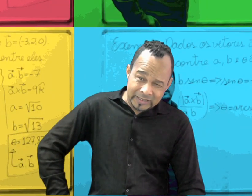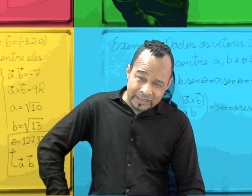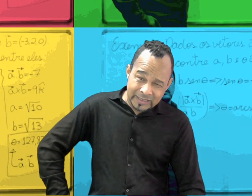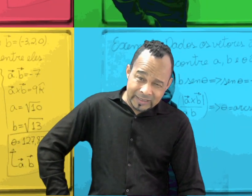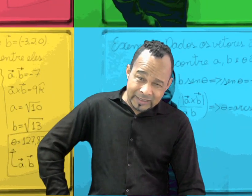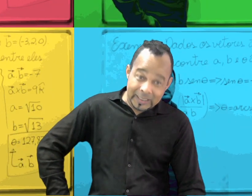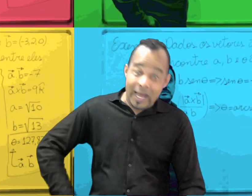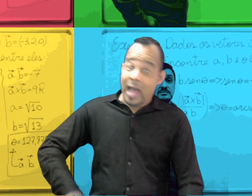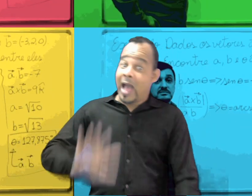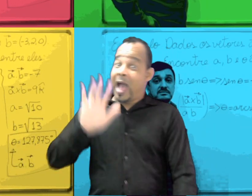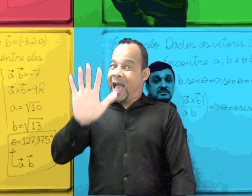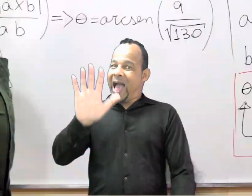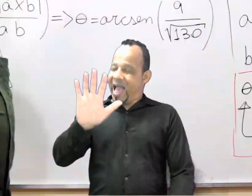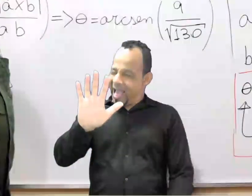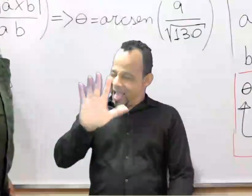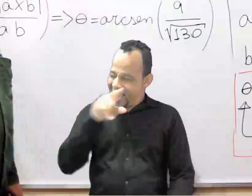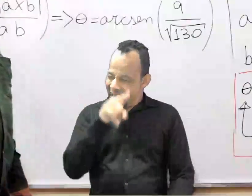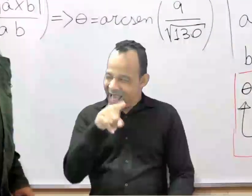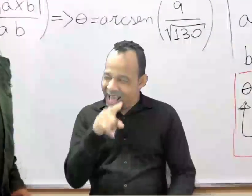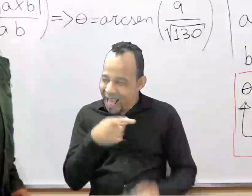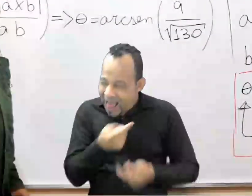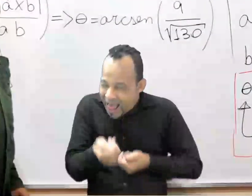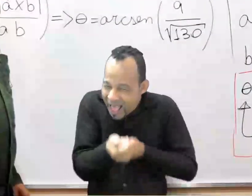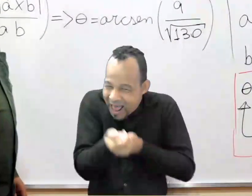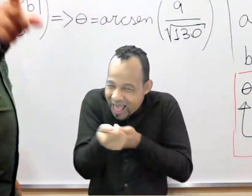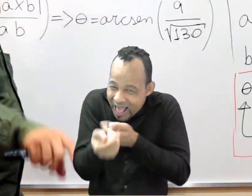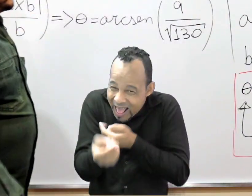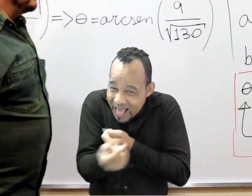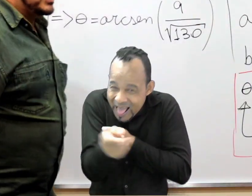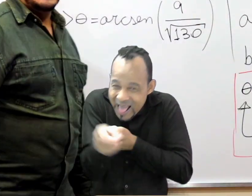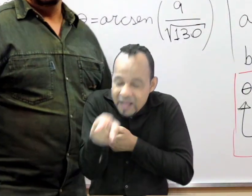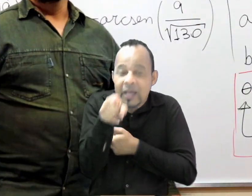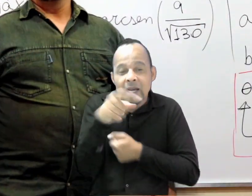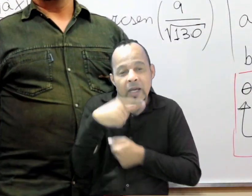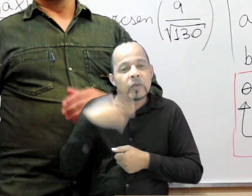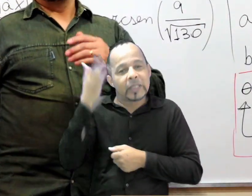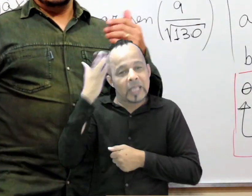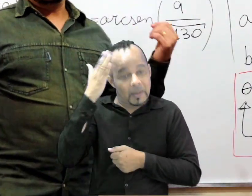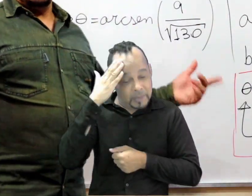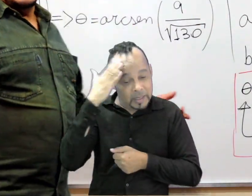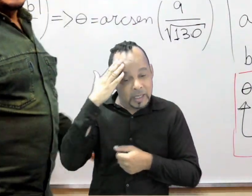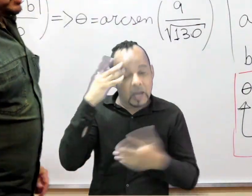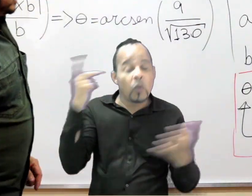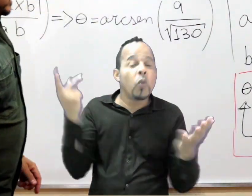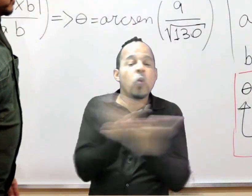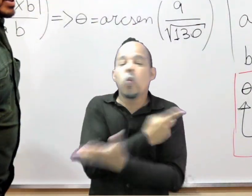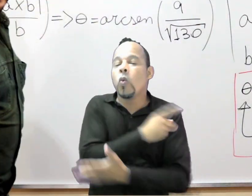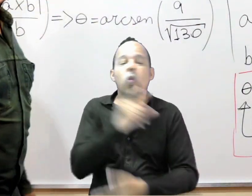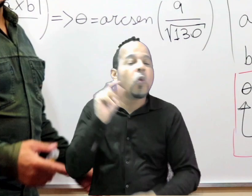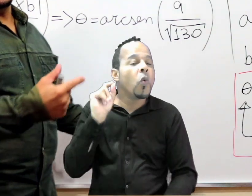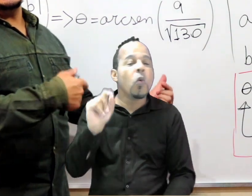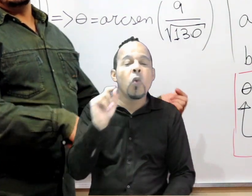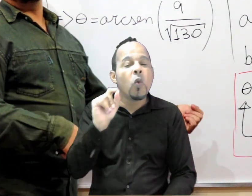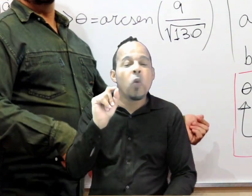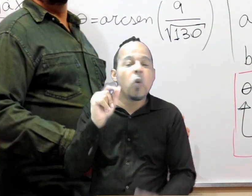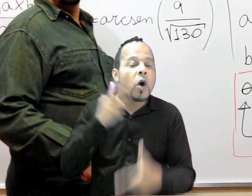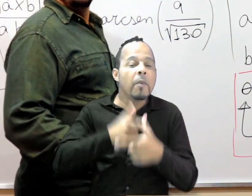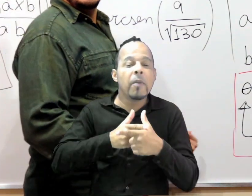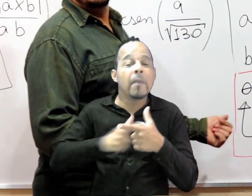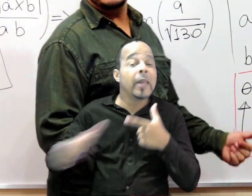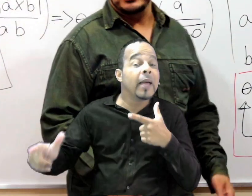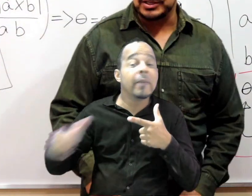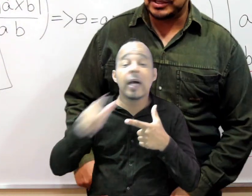Alguma sugestão? Peguei vocês. Pessoal, eu já sabia que isso iria acontecer e é esse